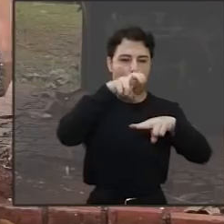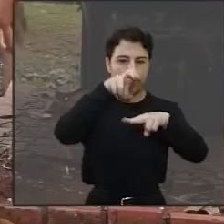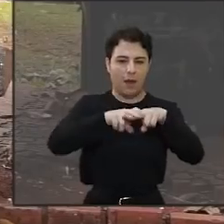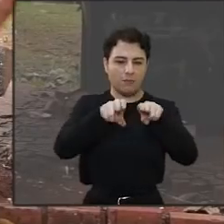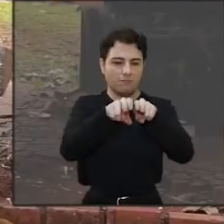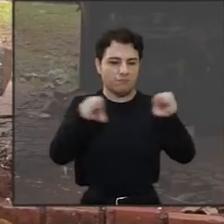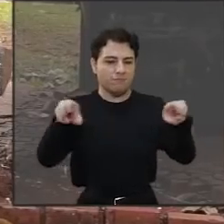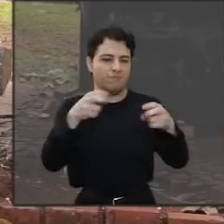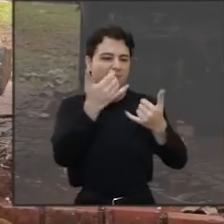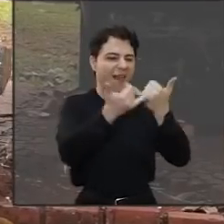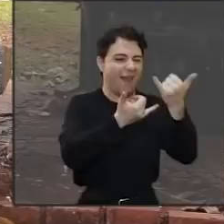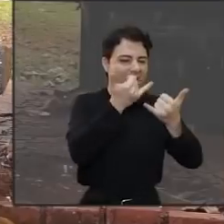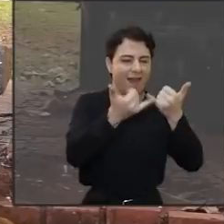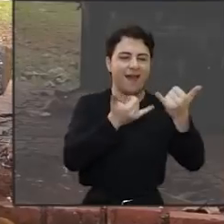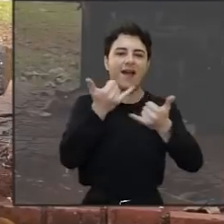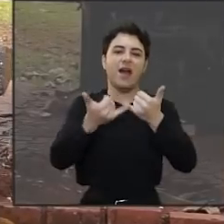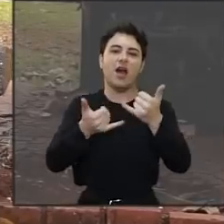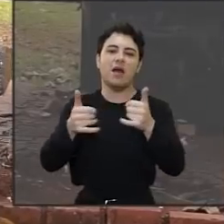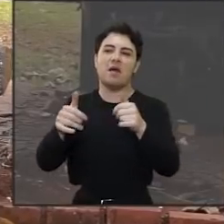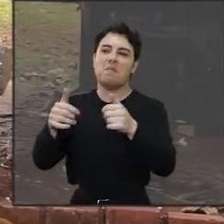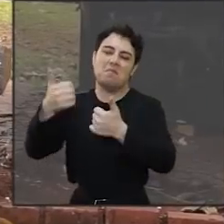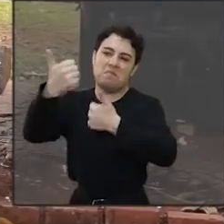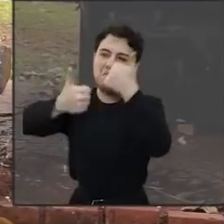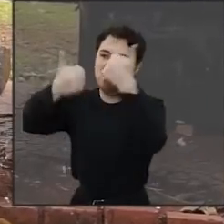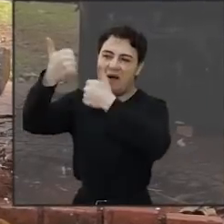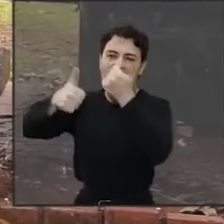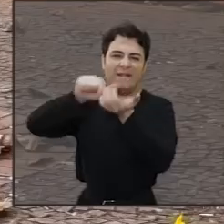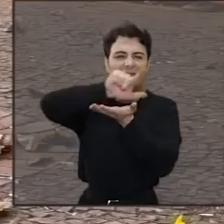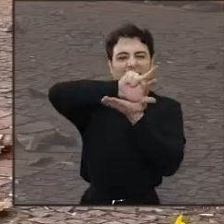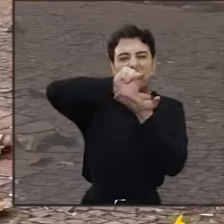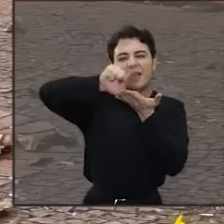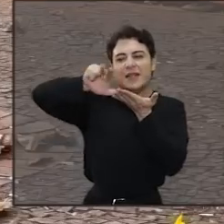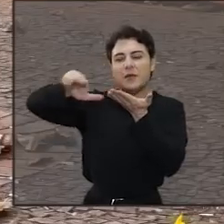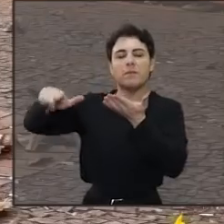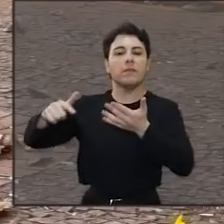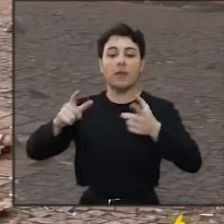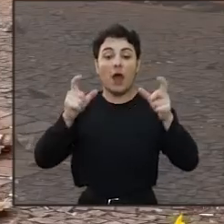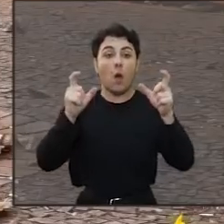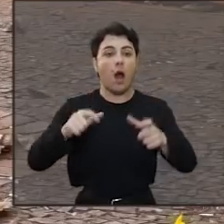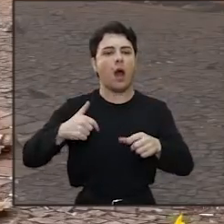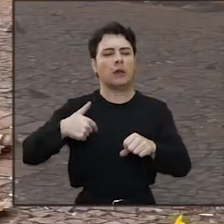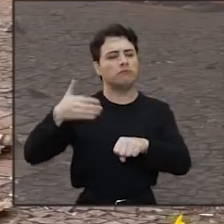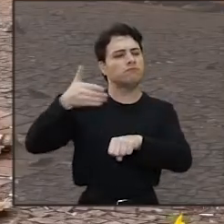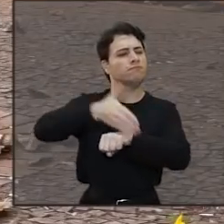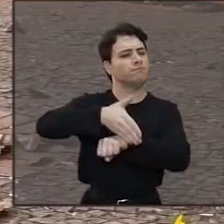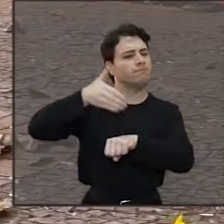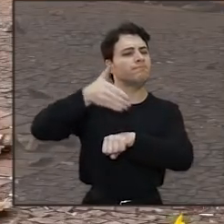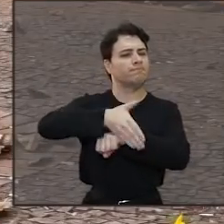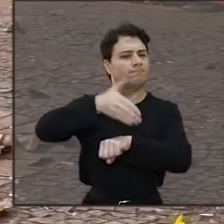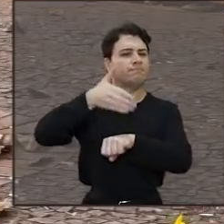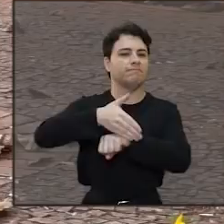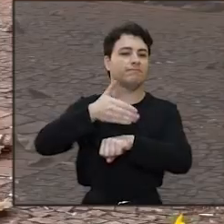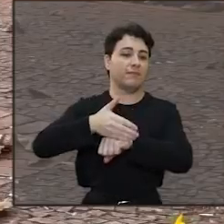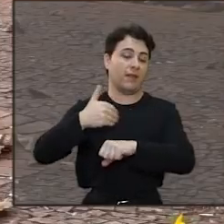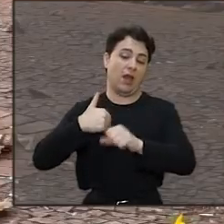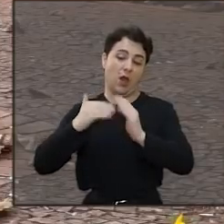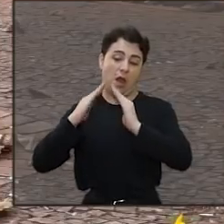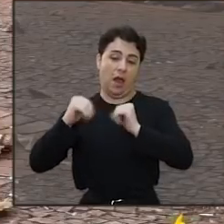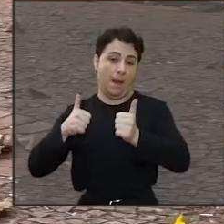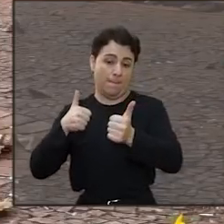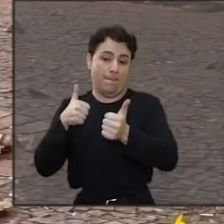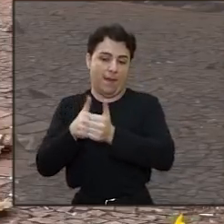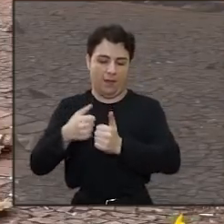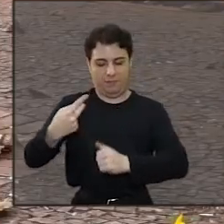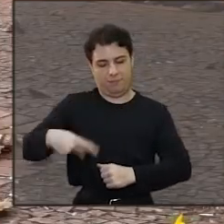usava esses bancos aqui como estação de ônibus e jogava bola aqui, então é um lugar que eu frequentei bastante aqui na minha vida, né?